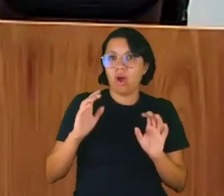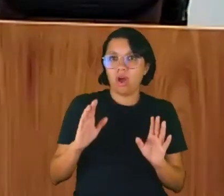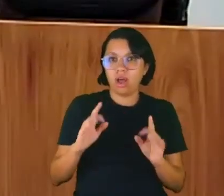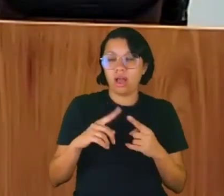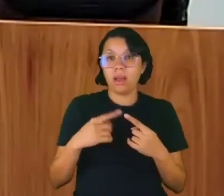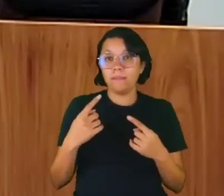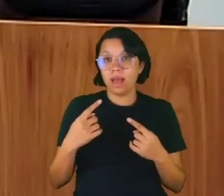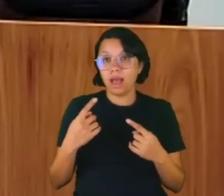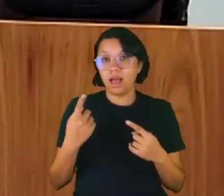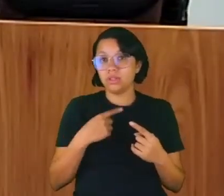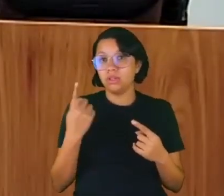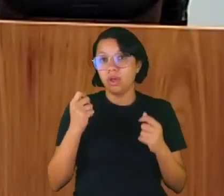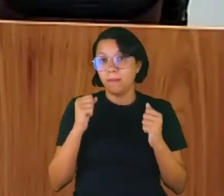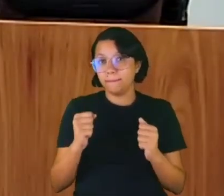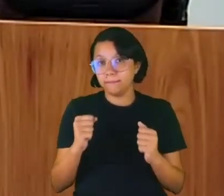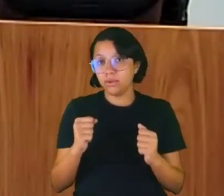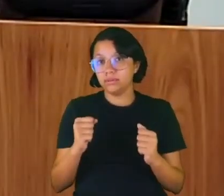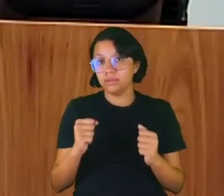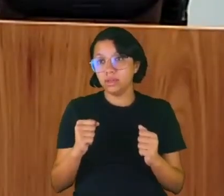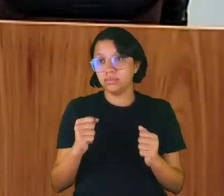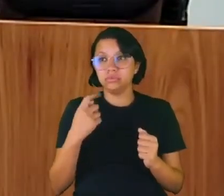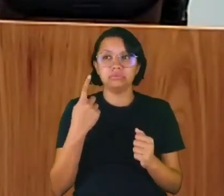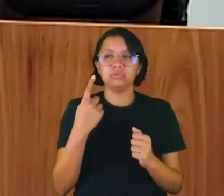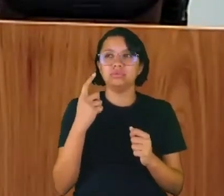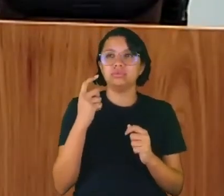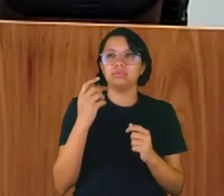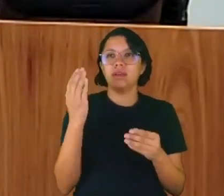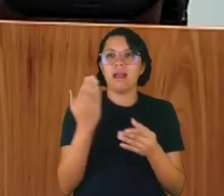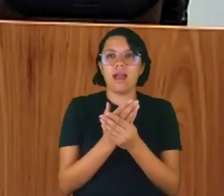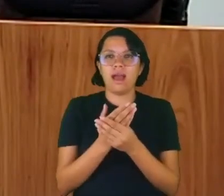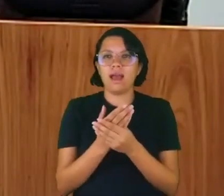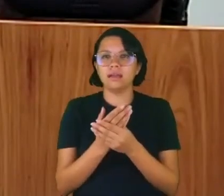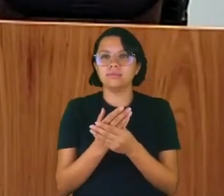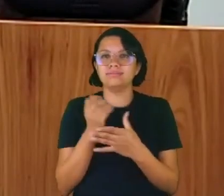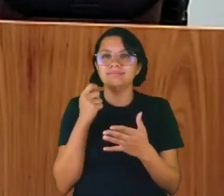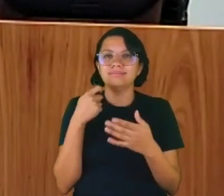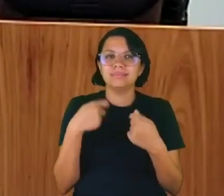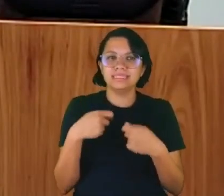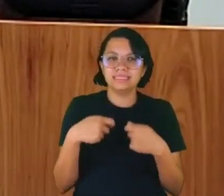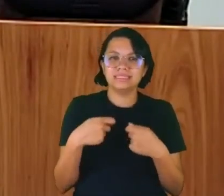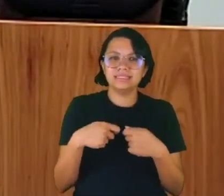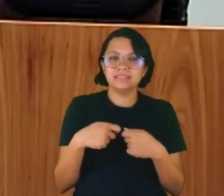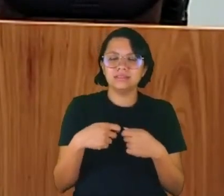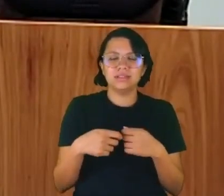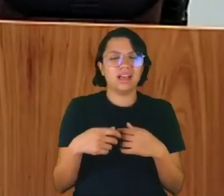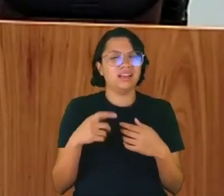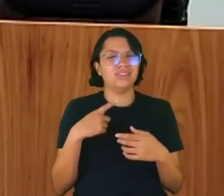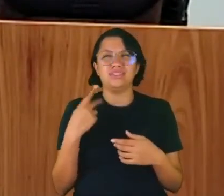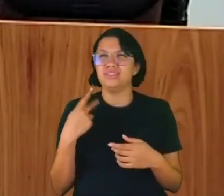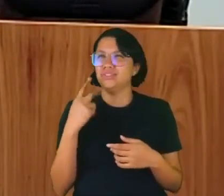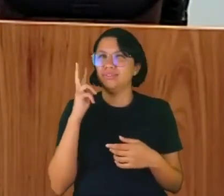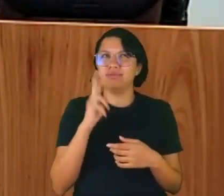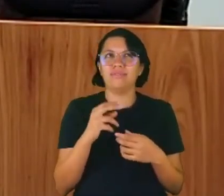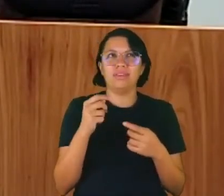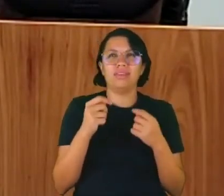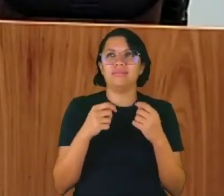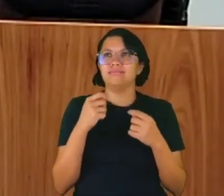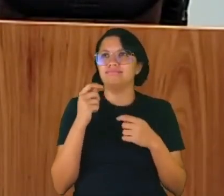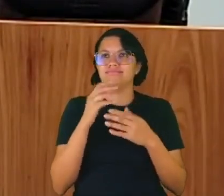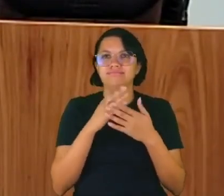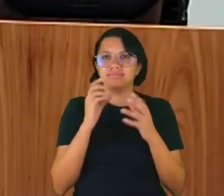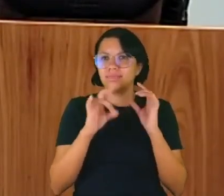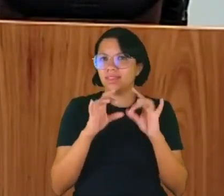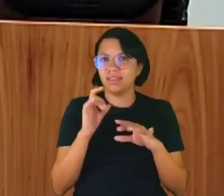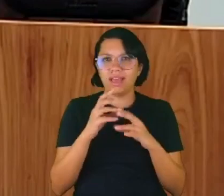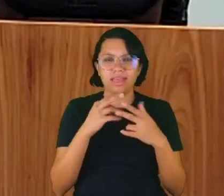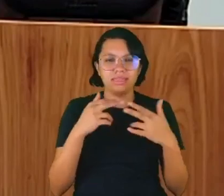Mas nós podemos, e em muitos casos, nós devemos, a gente vê cada coisa, nós temos que dar